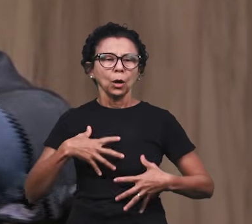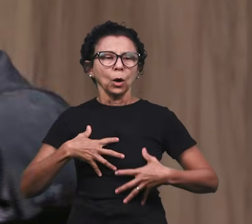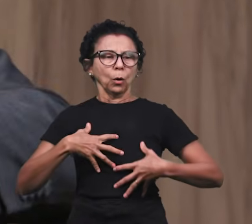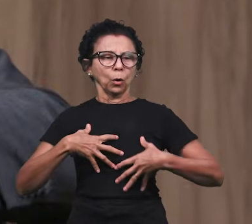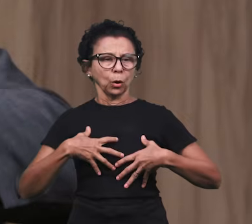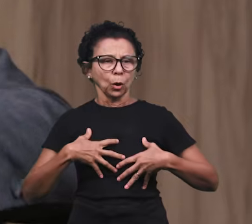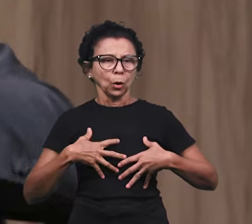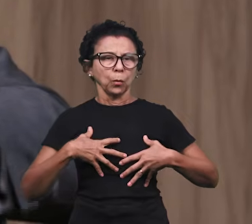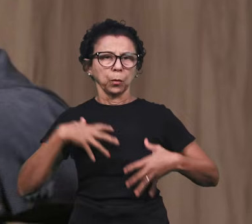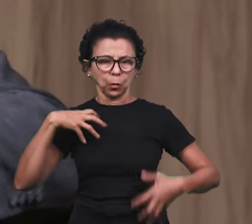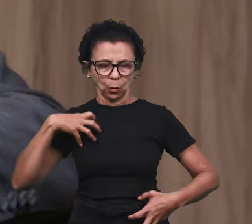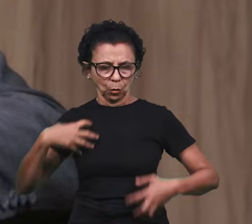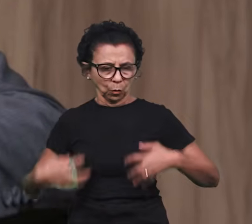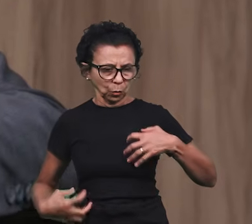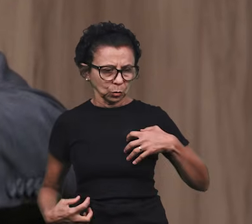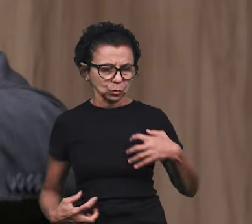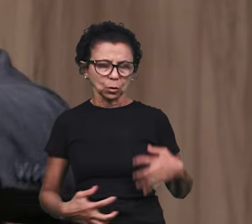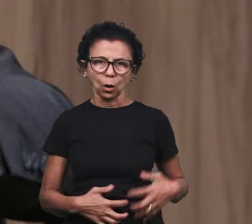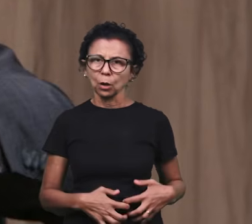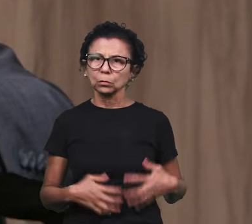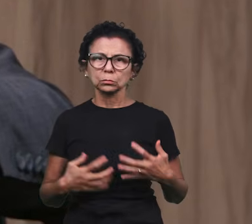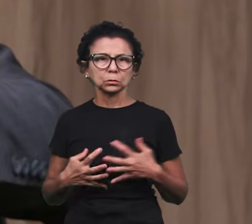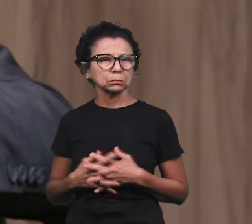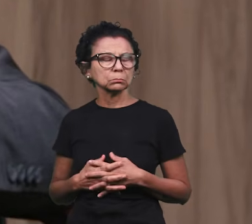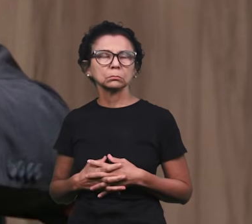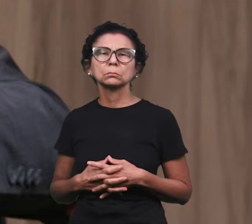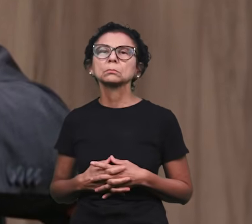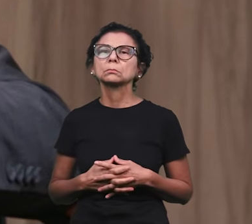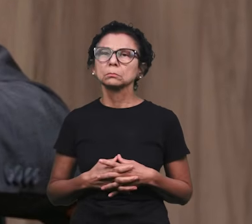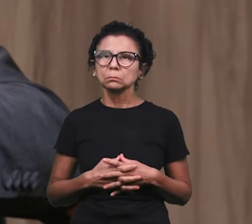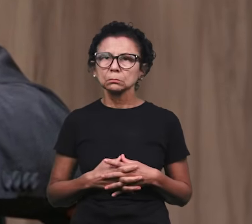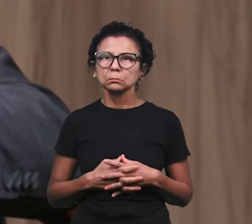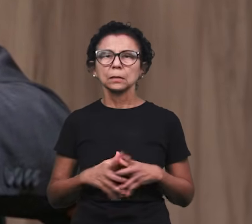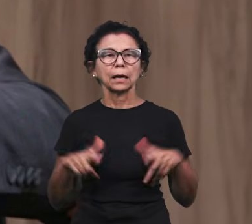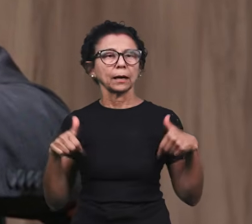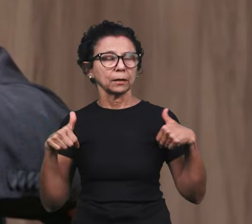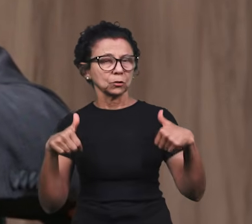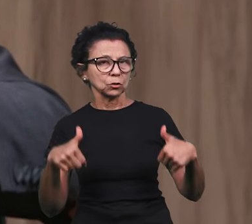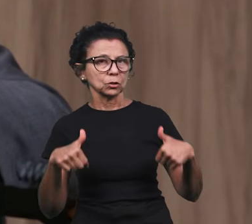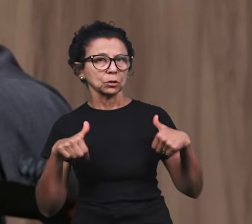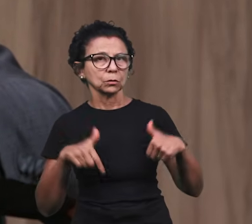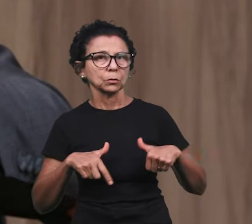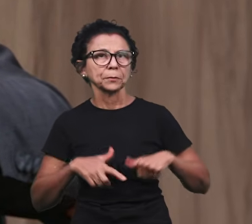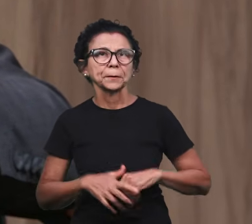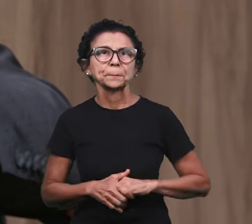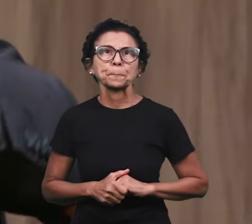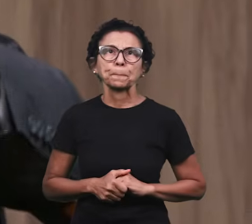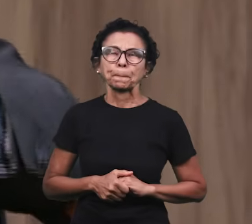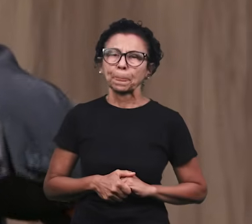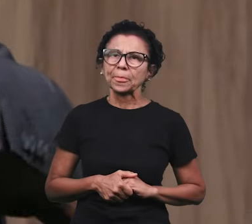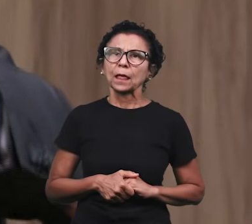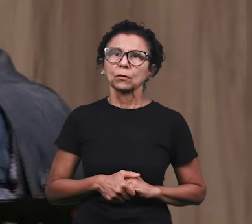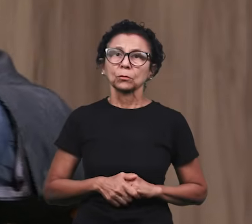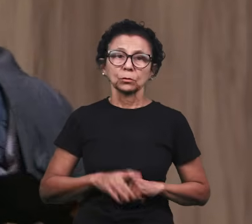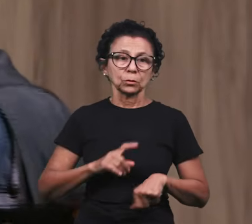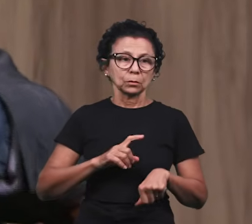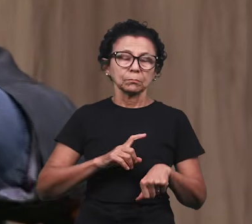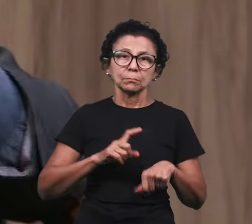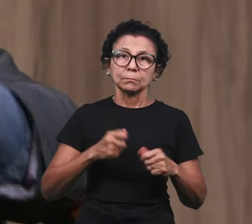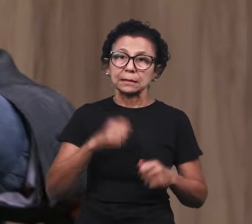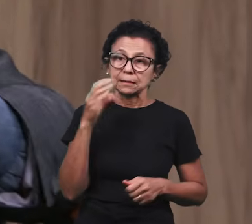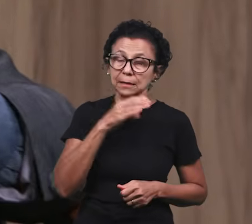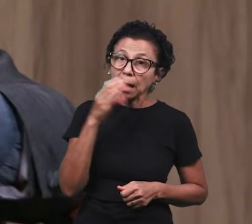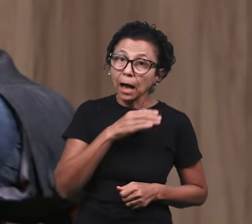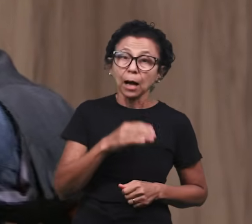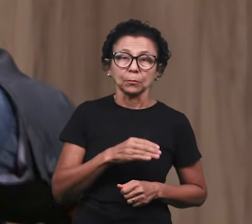de manter os órgãos deles funcionando. Quando ela tem um tempo menor, esse paciente volta sim e